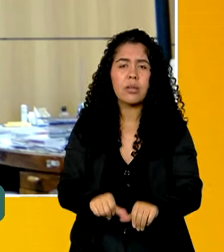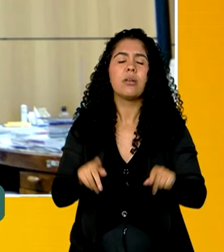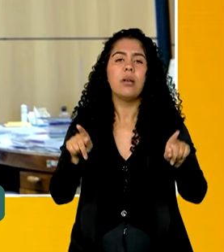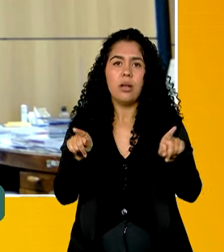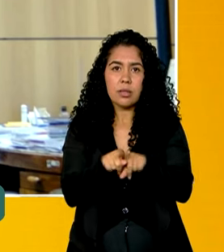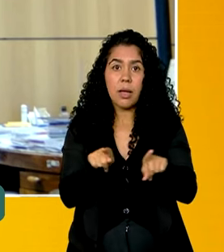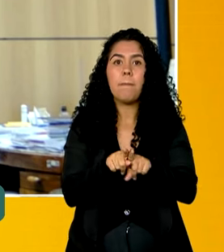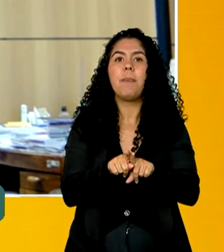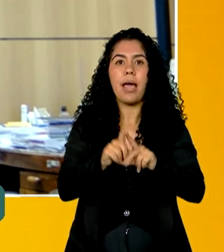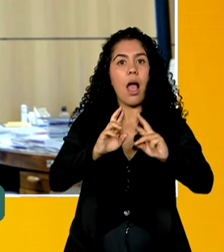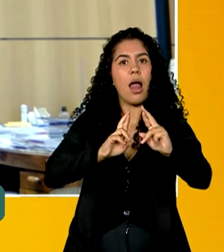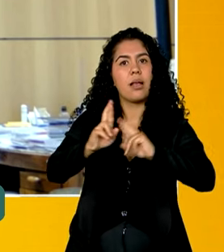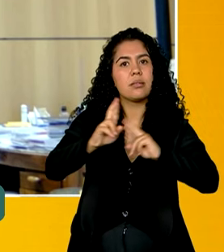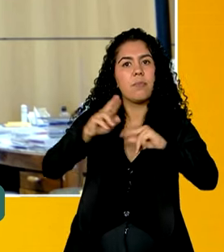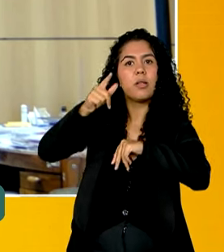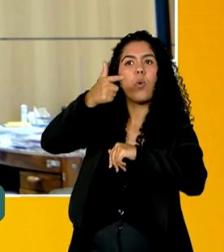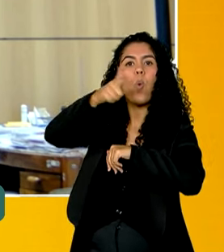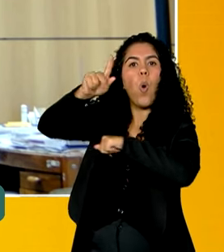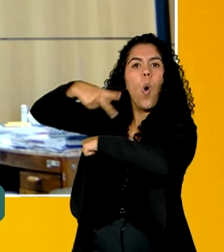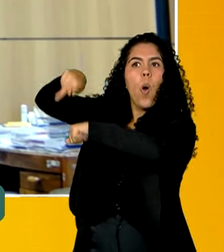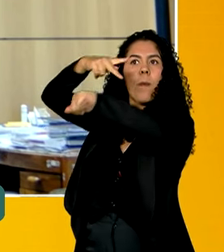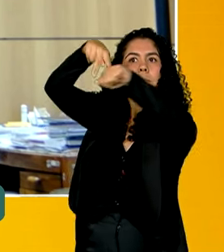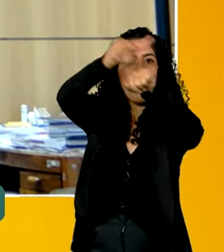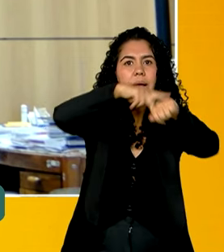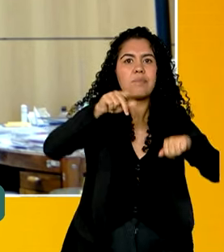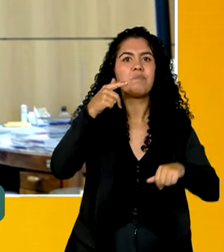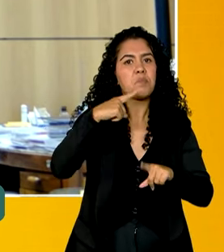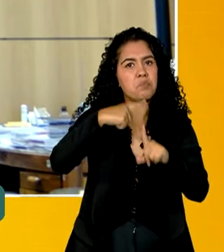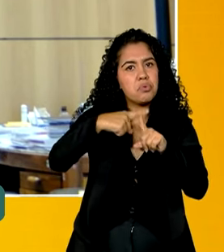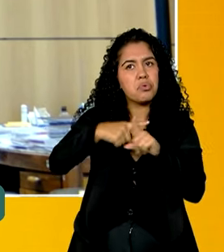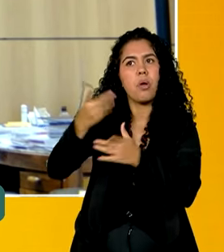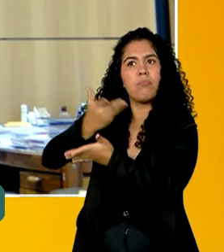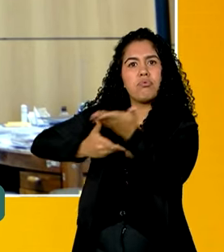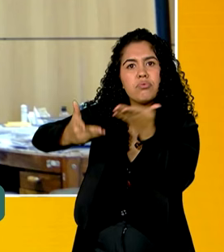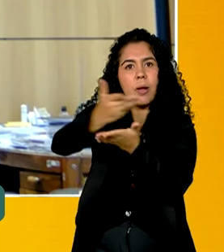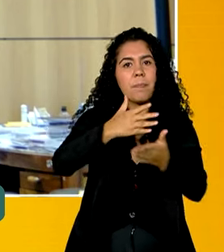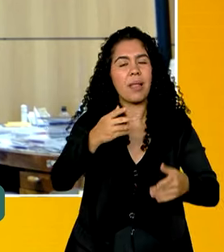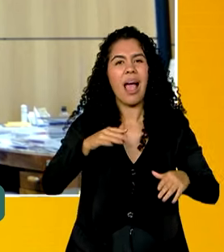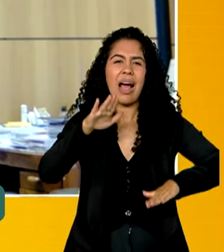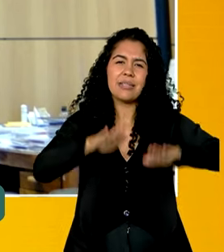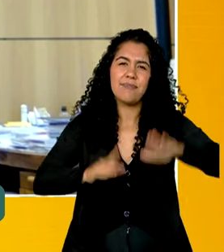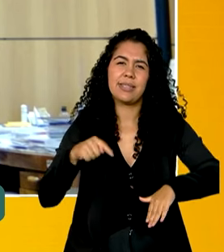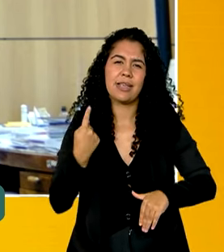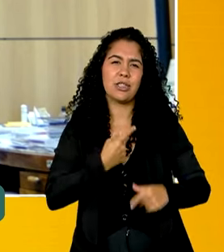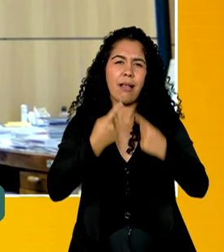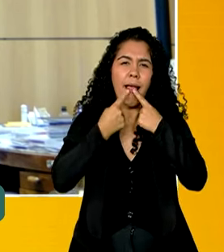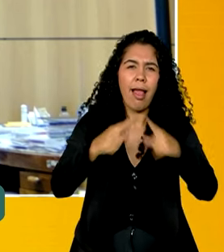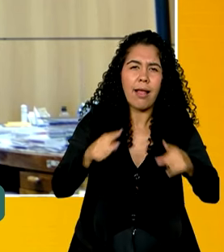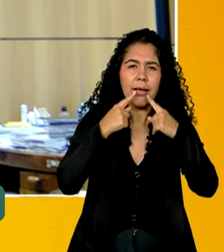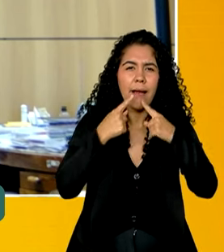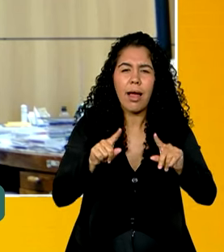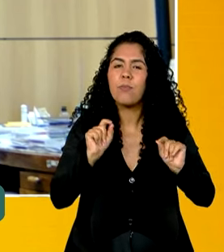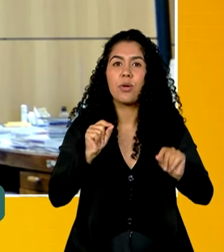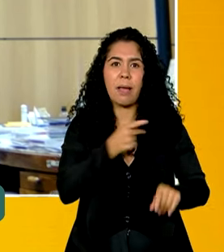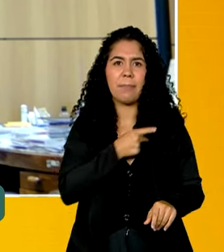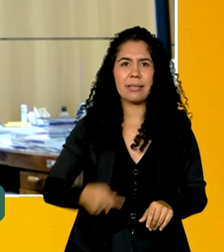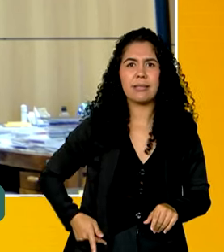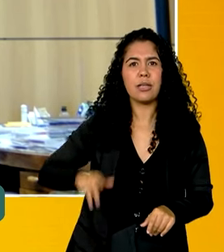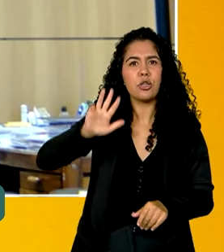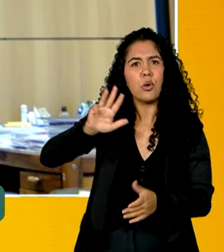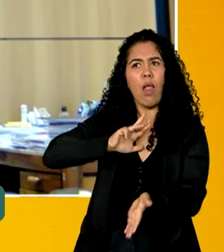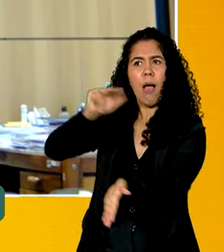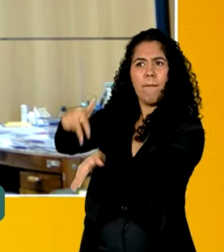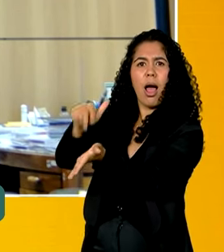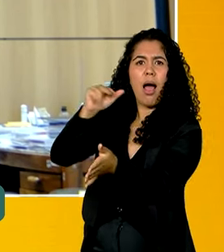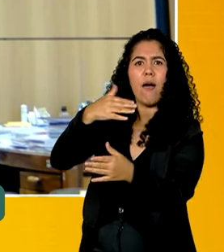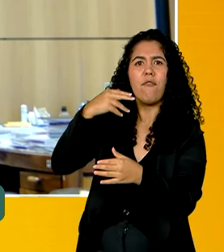internacionais, isso é muito importante. Muita gente às vezes reclama que o presidente Lula viaja para fora do país, mas todas as viagens